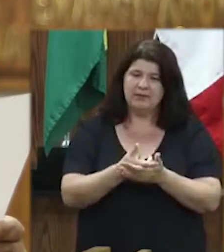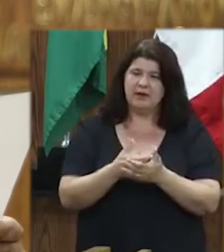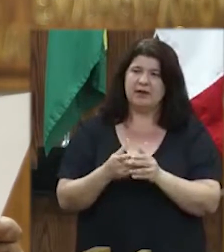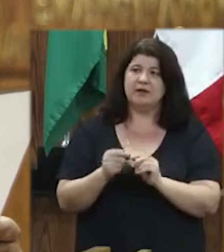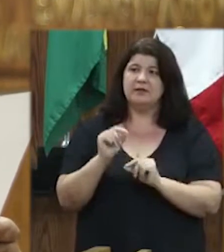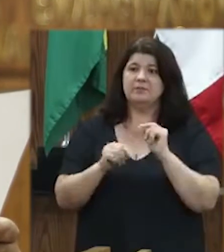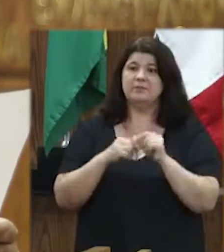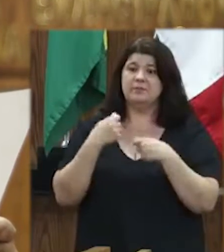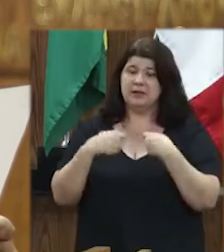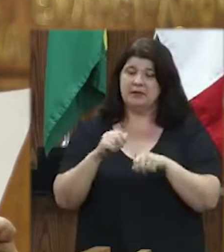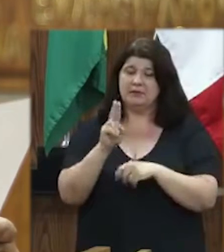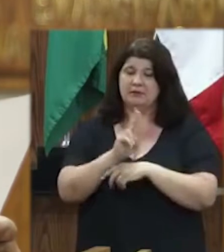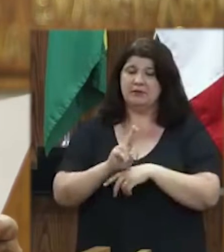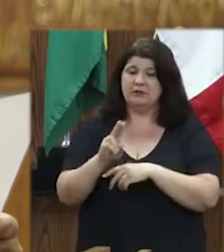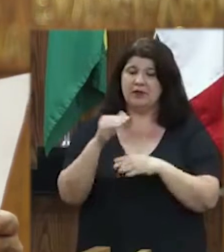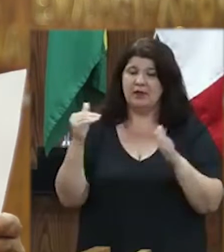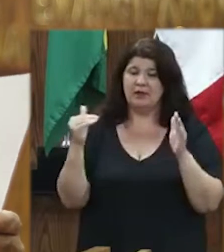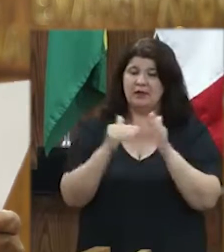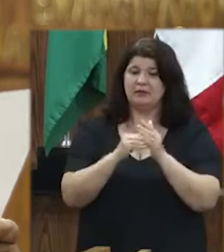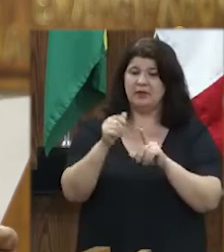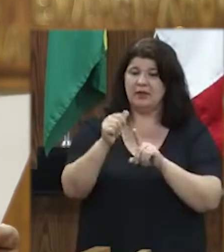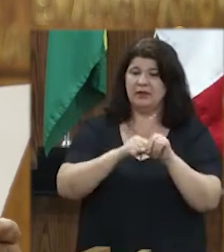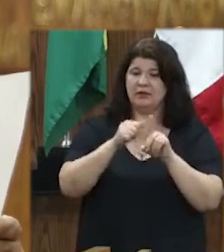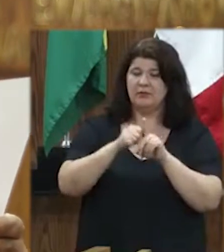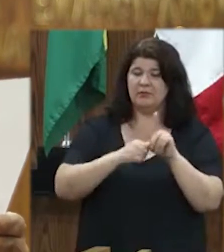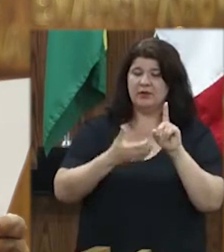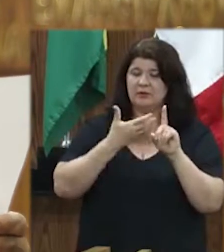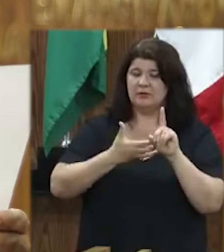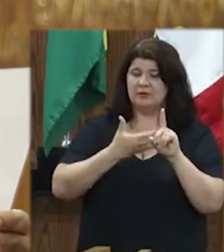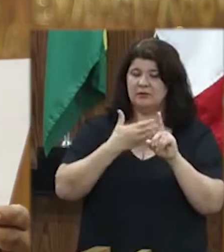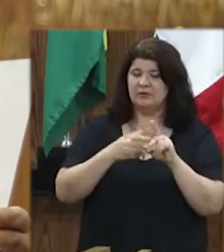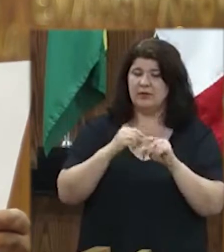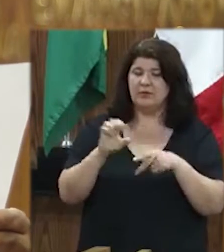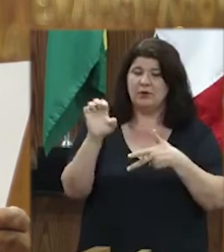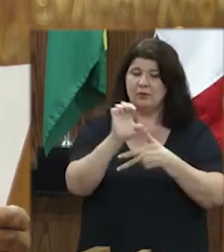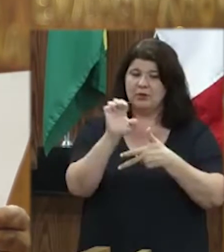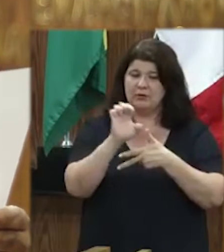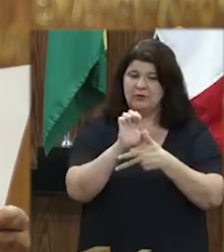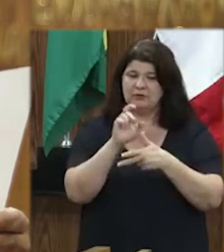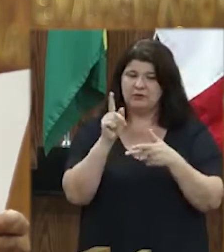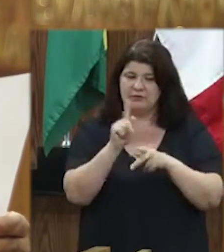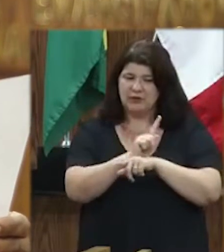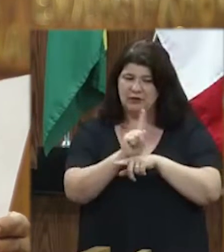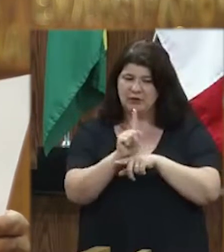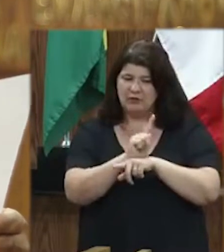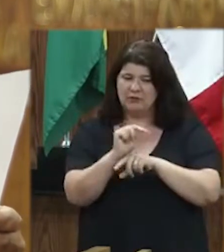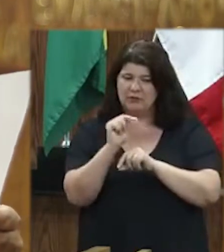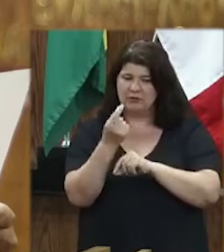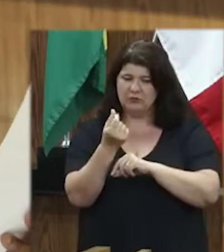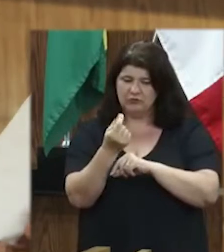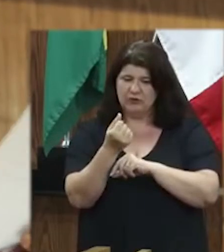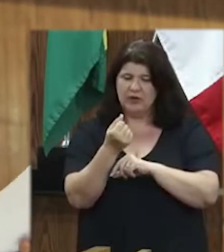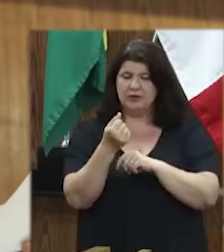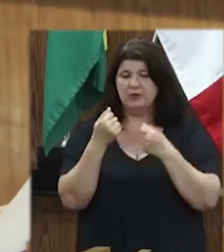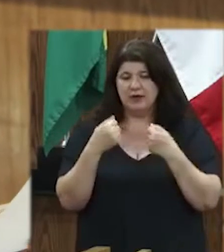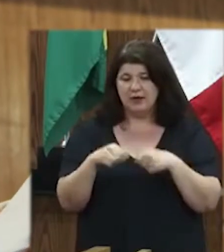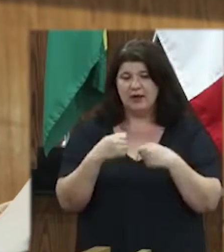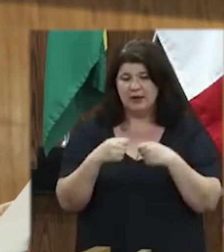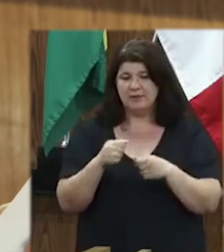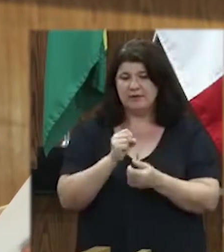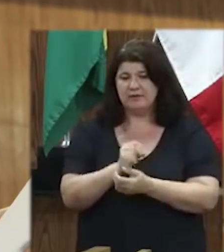até o mês de dezembro, o Poder Executivo, responsável por gerenciar estas verbas, corre o risco de ser penalizado. Por